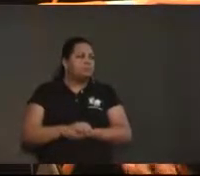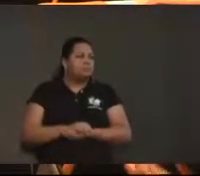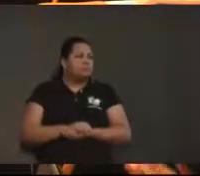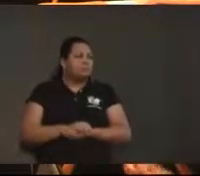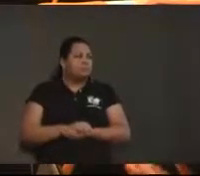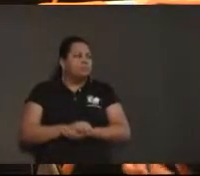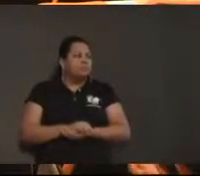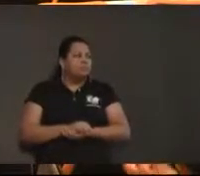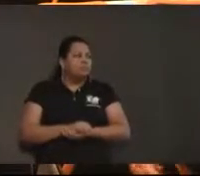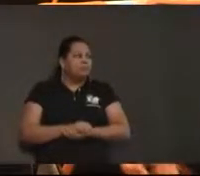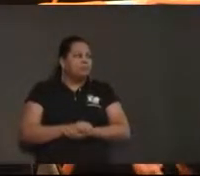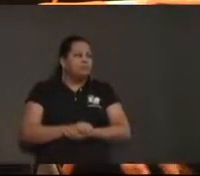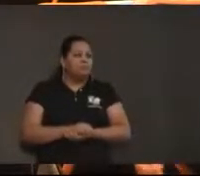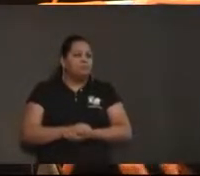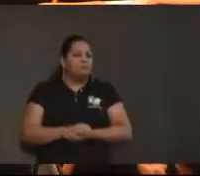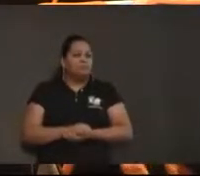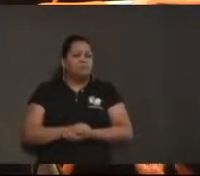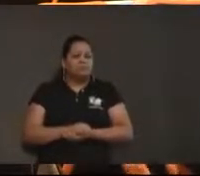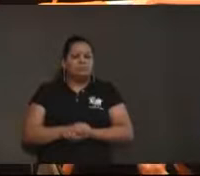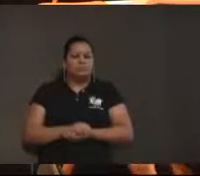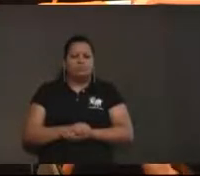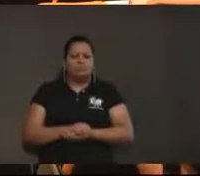E aí